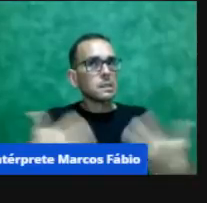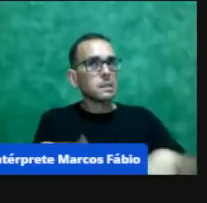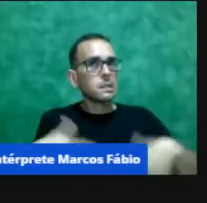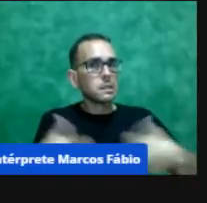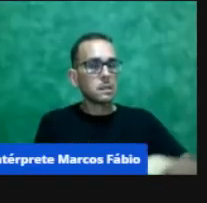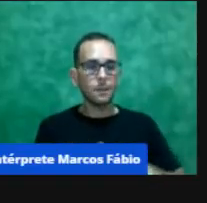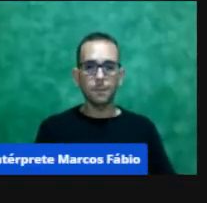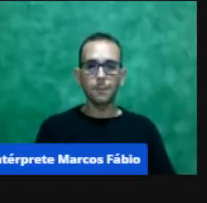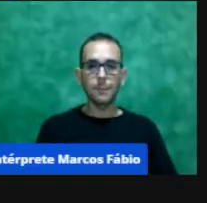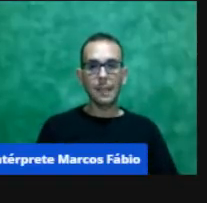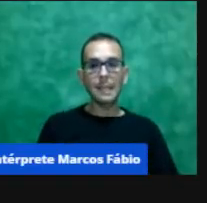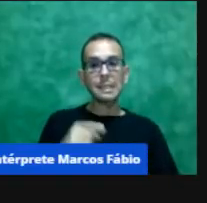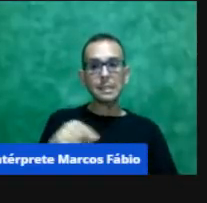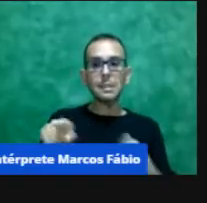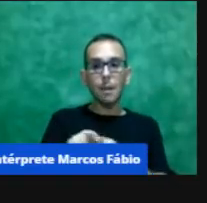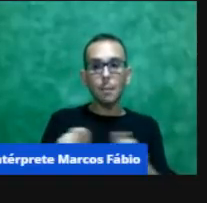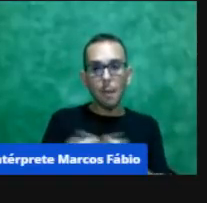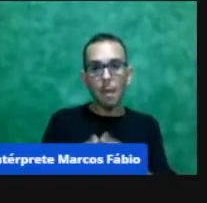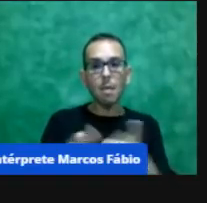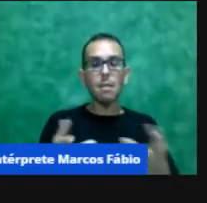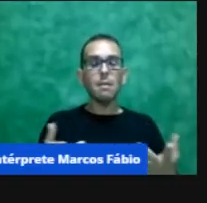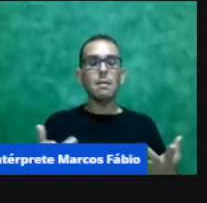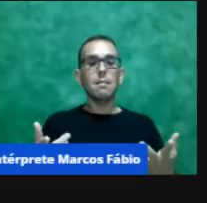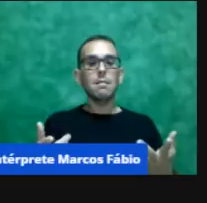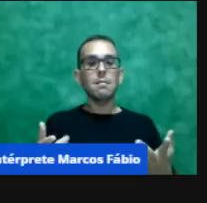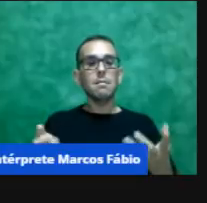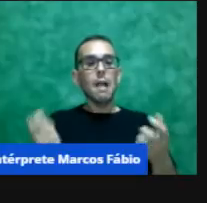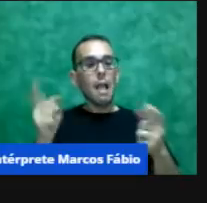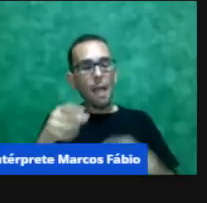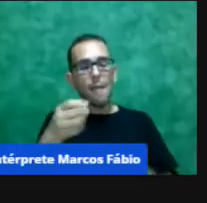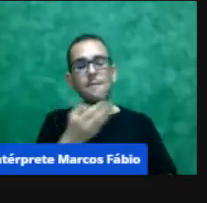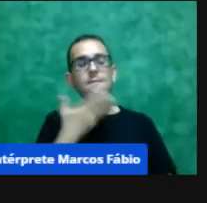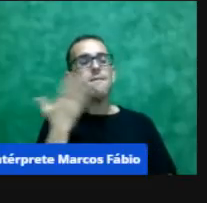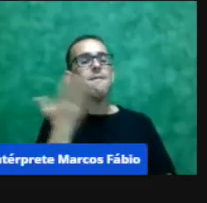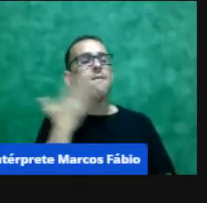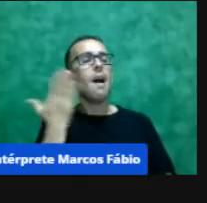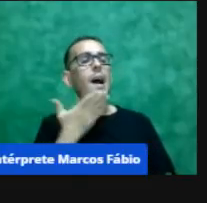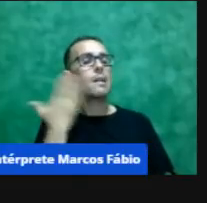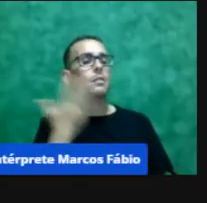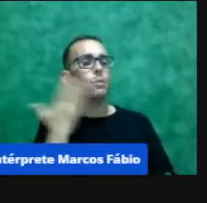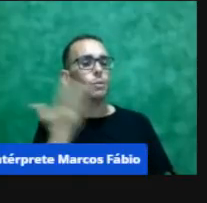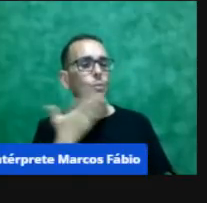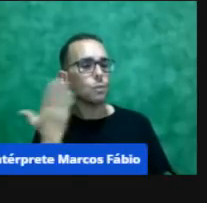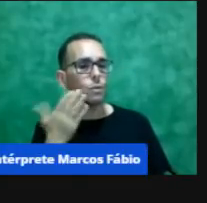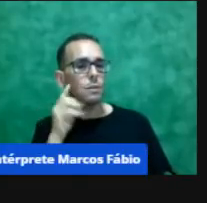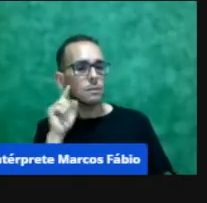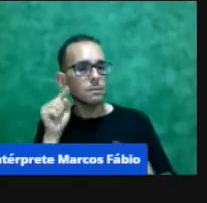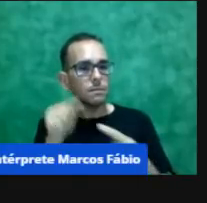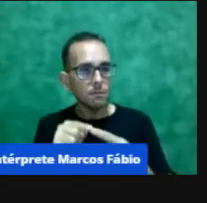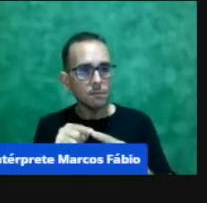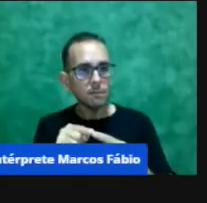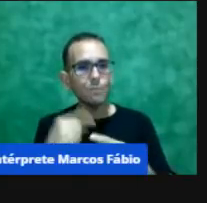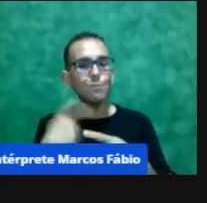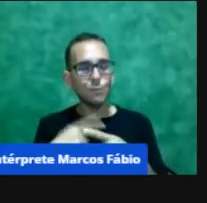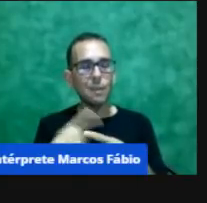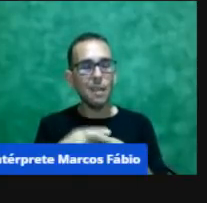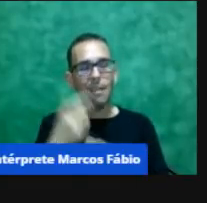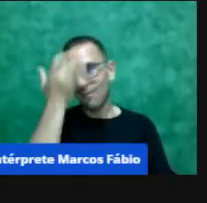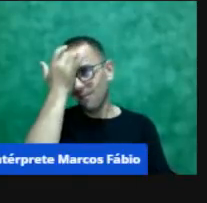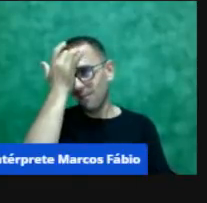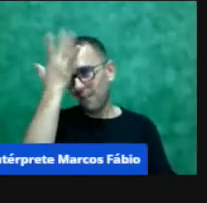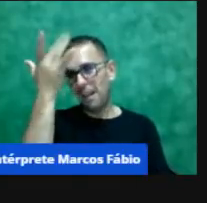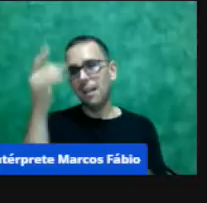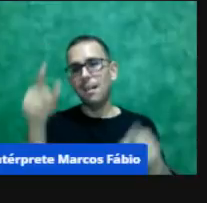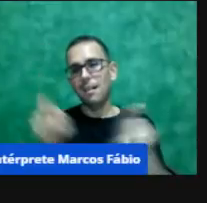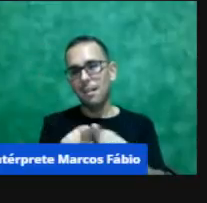Nesse caso, também é bastante fácil de trabalhar, ou é mais fácil de trabalhar